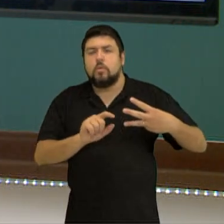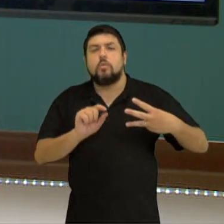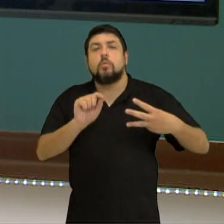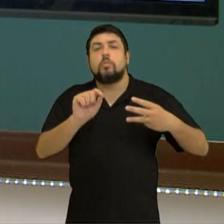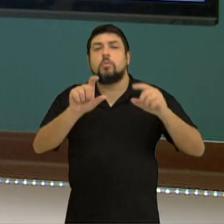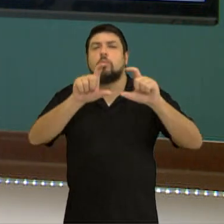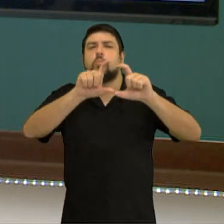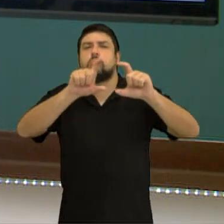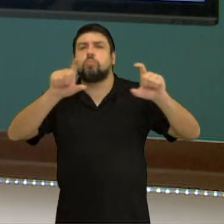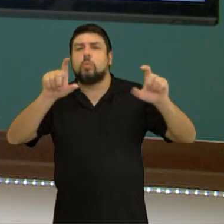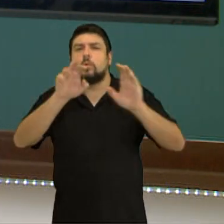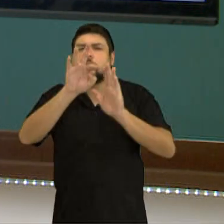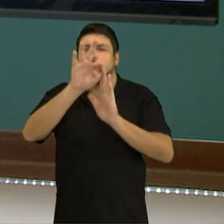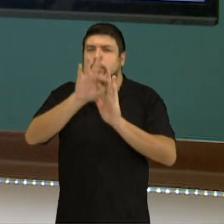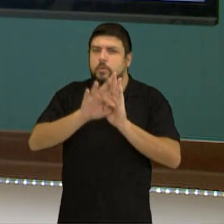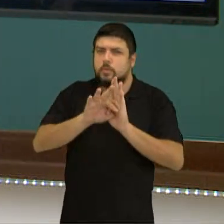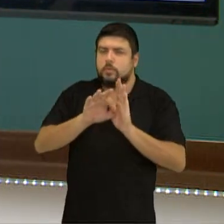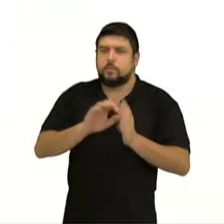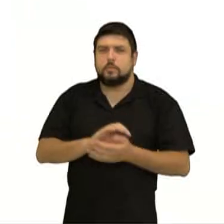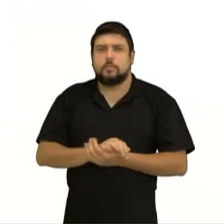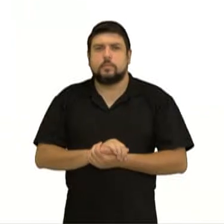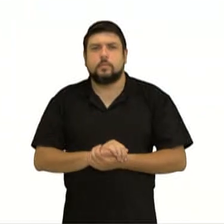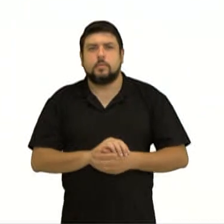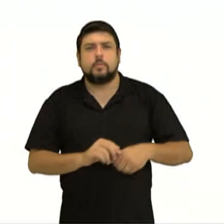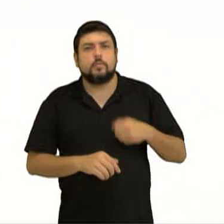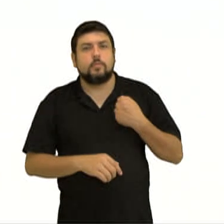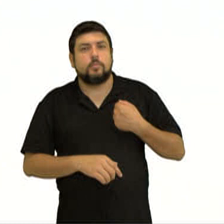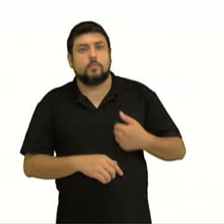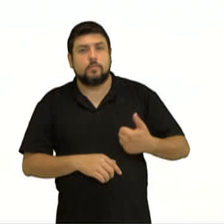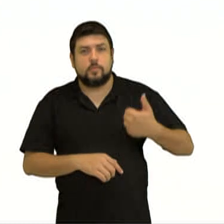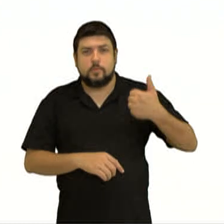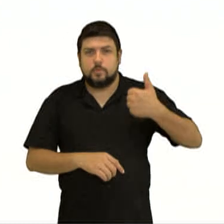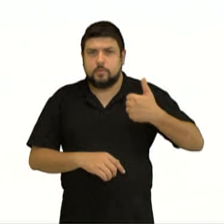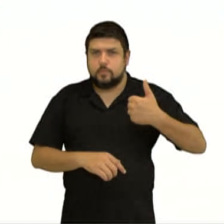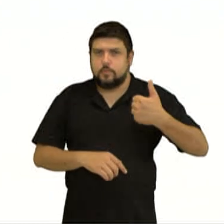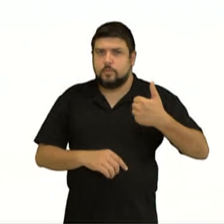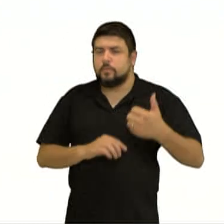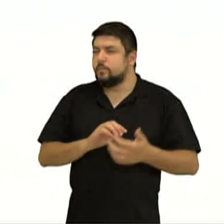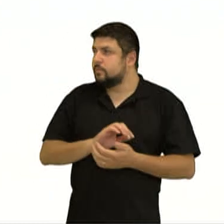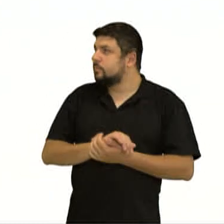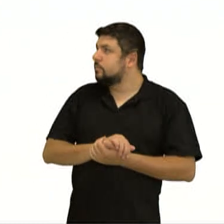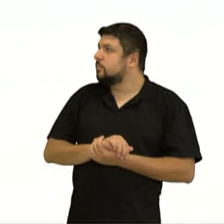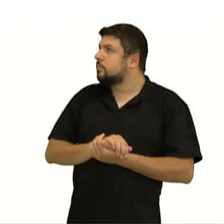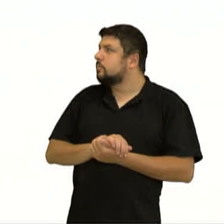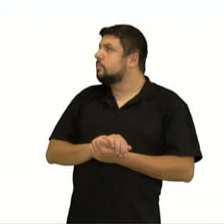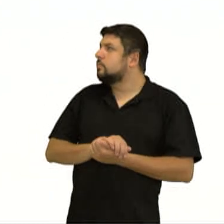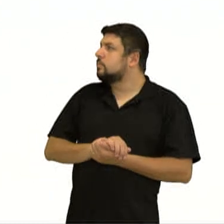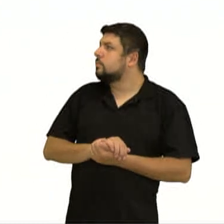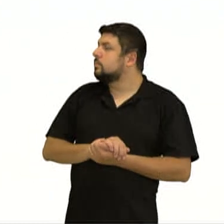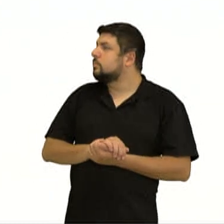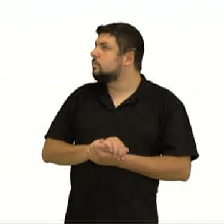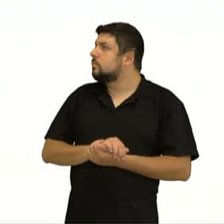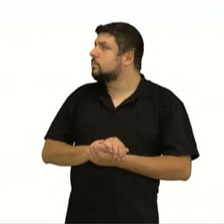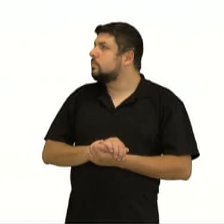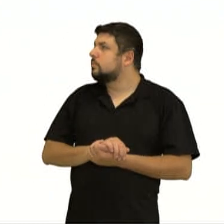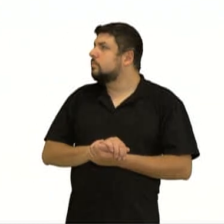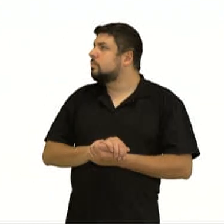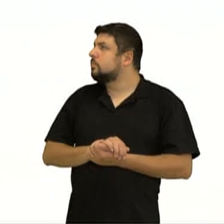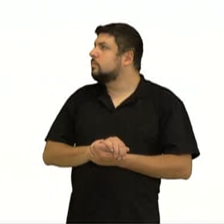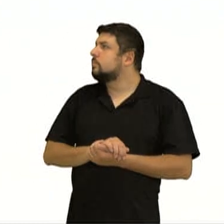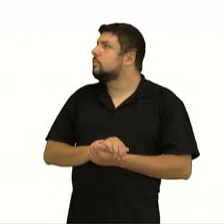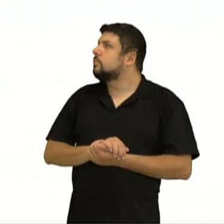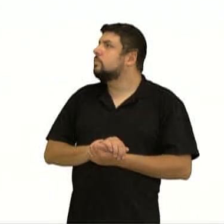cima. Number 1. 2 adjectives that describes the things that smartphones can